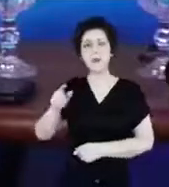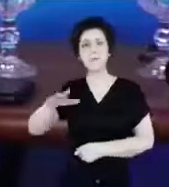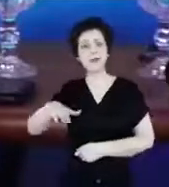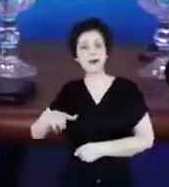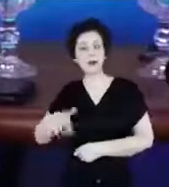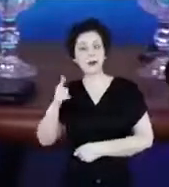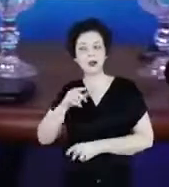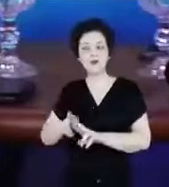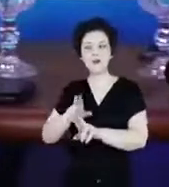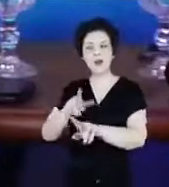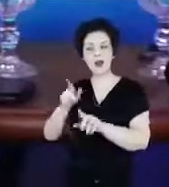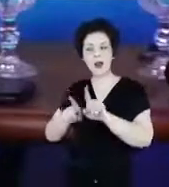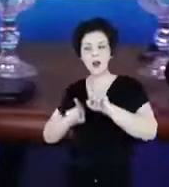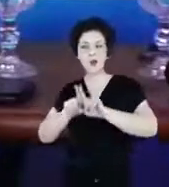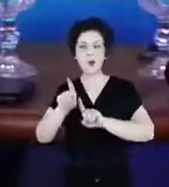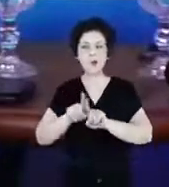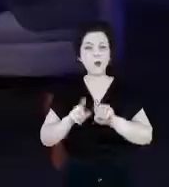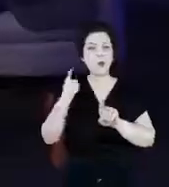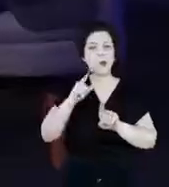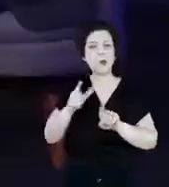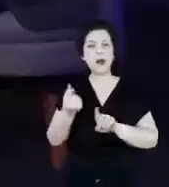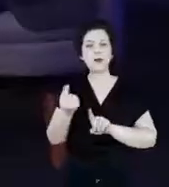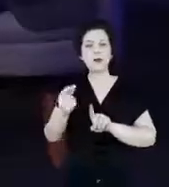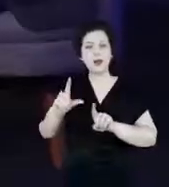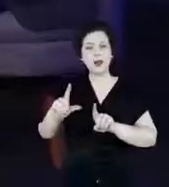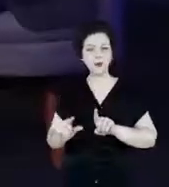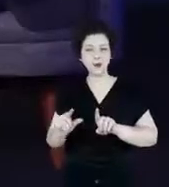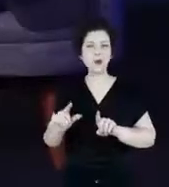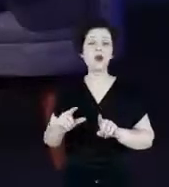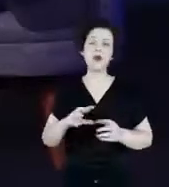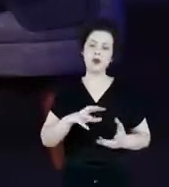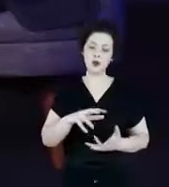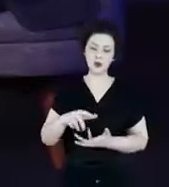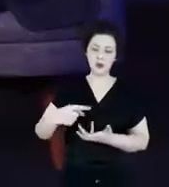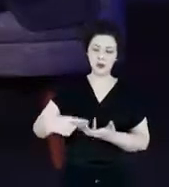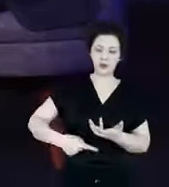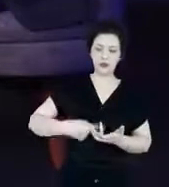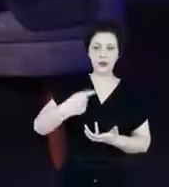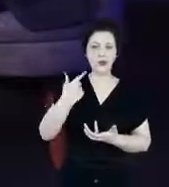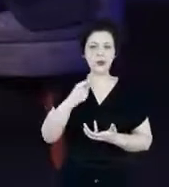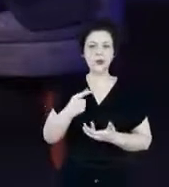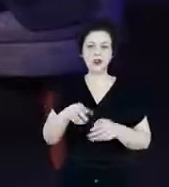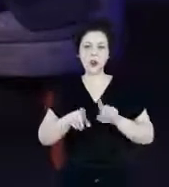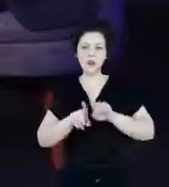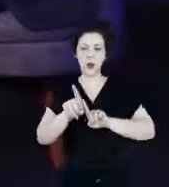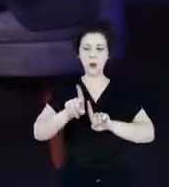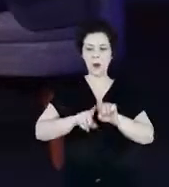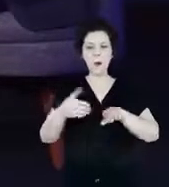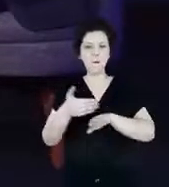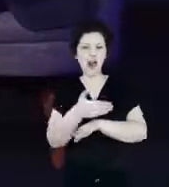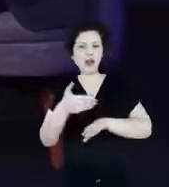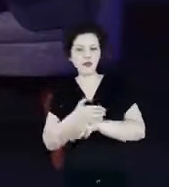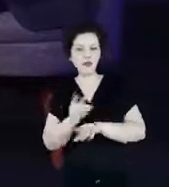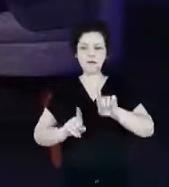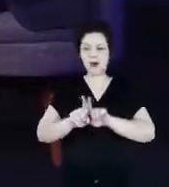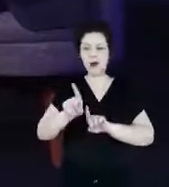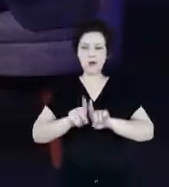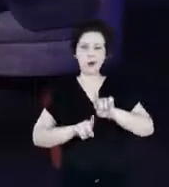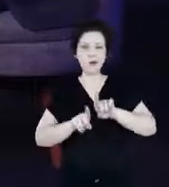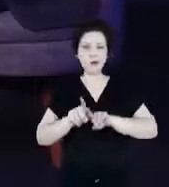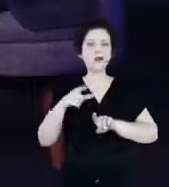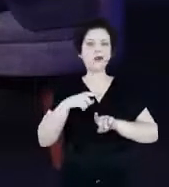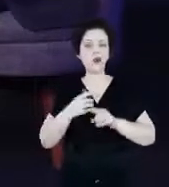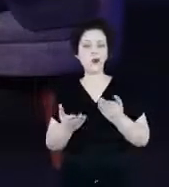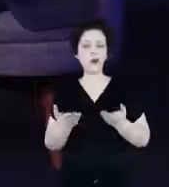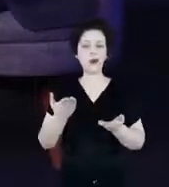de competitividade, inclusive para o mundo globalizado que nós vivemos. Né? Se a gente conseguir ter uma equação de